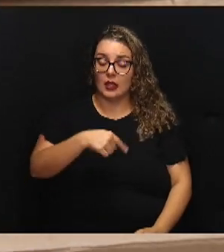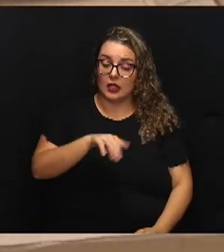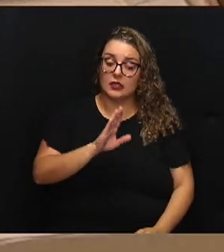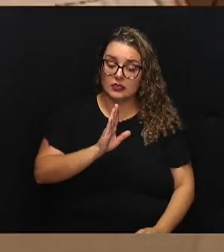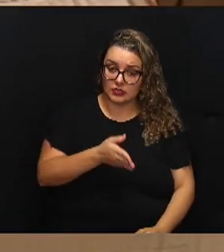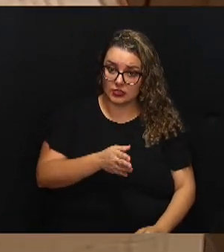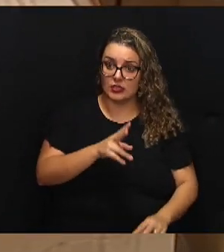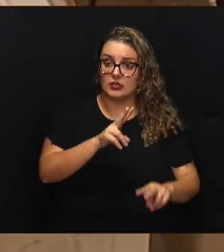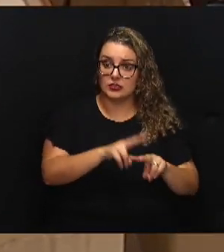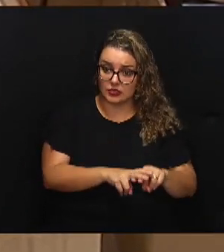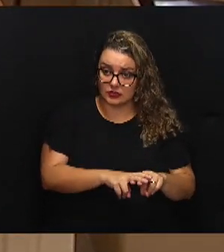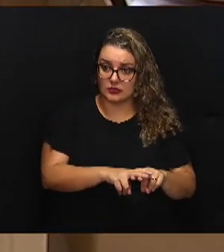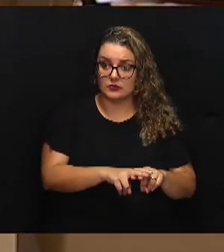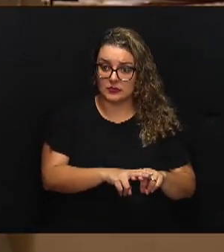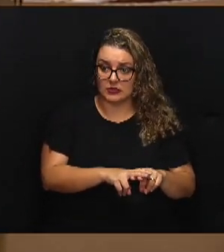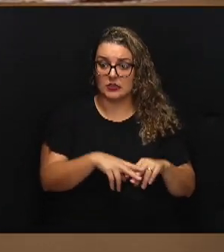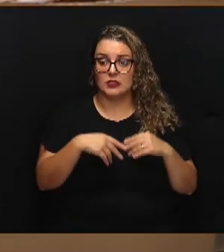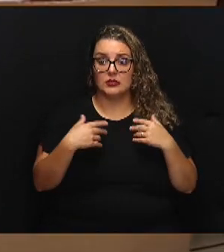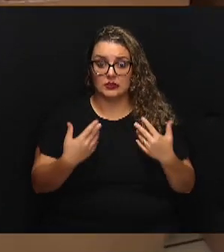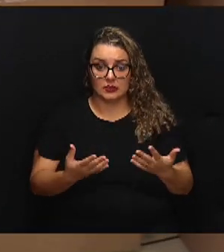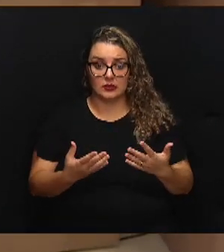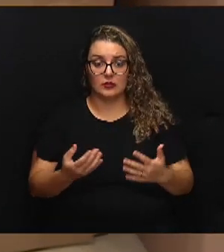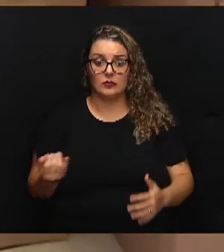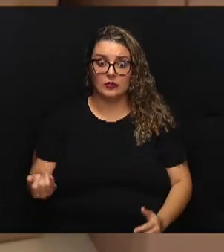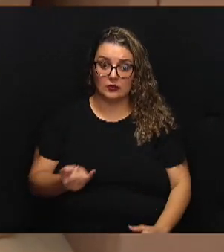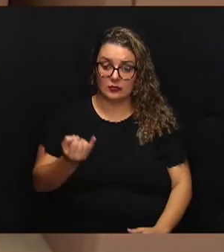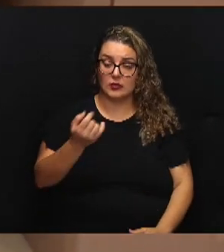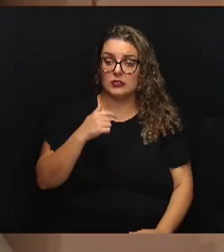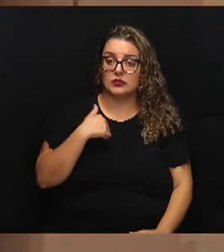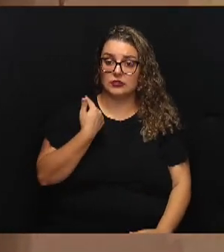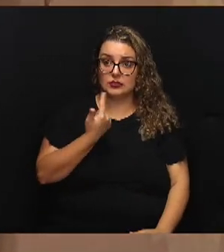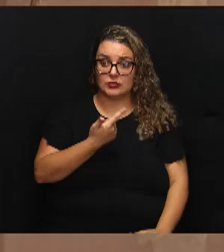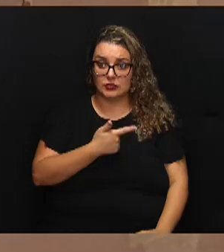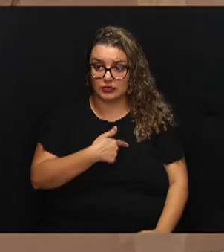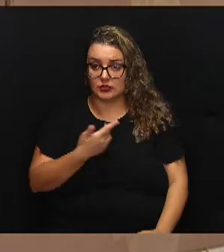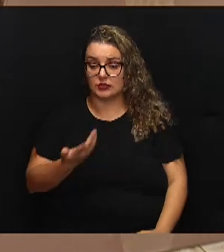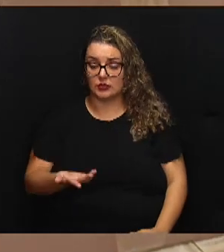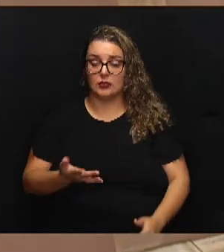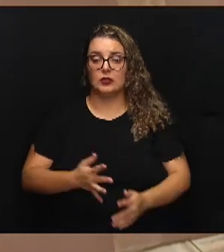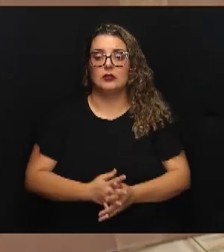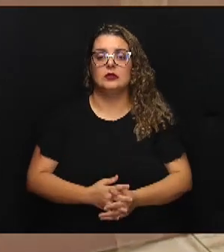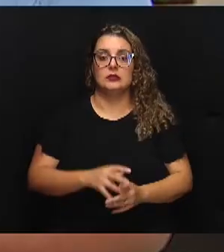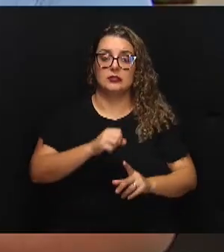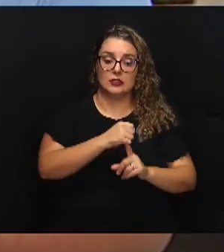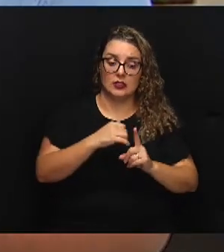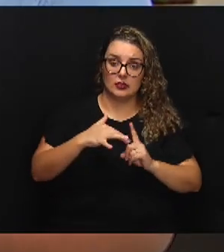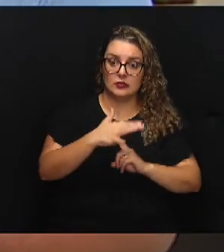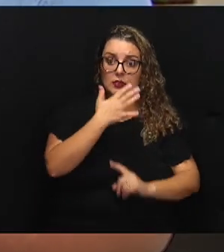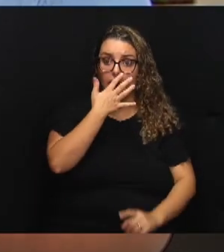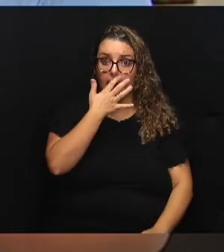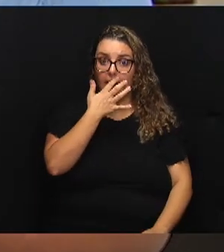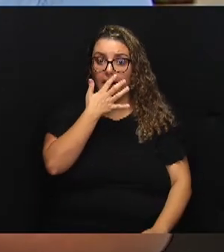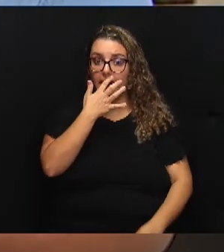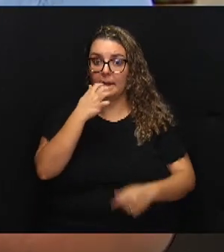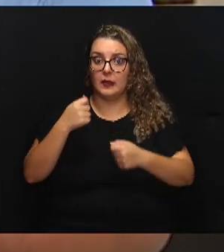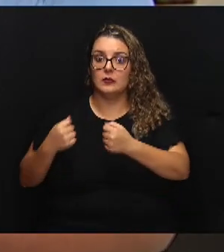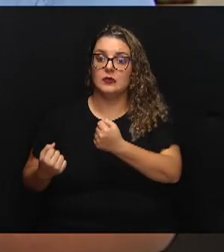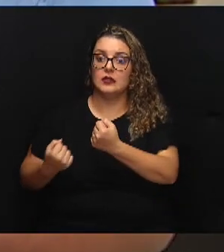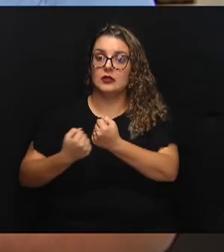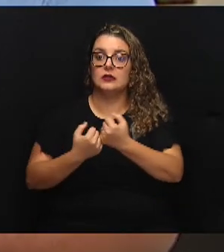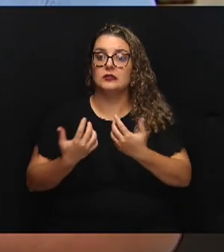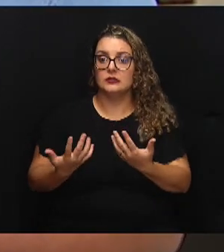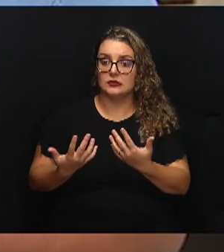de aprisionamento, então o importante é que nós, né, tanto a sociedade também precisa apoiar esse ponto